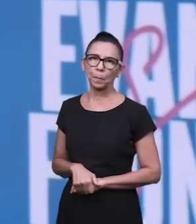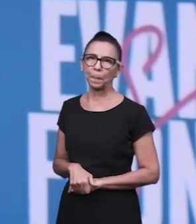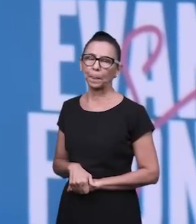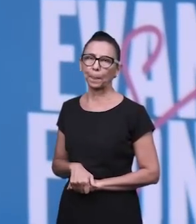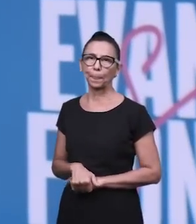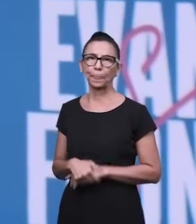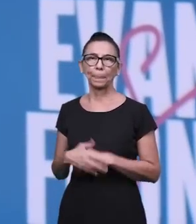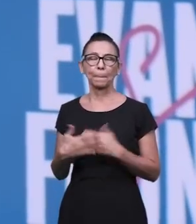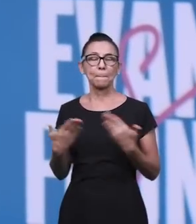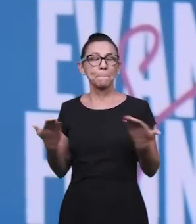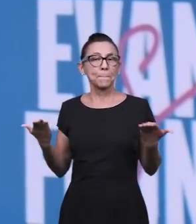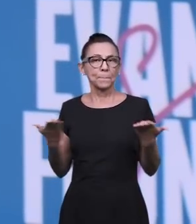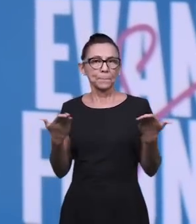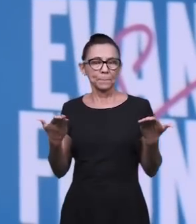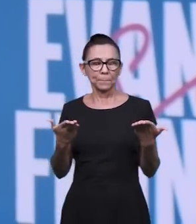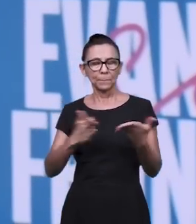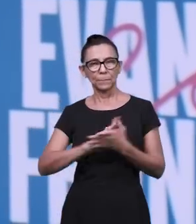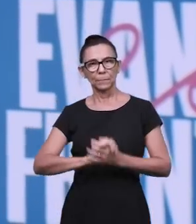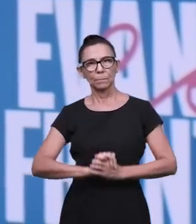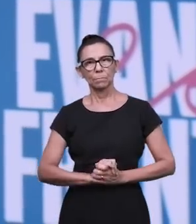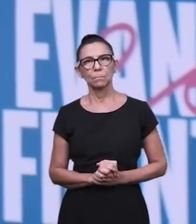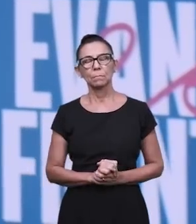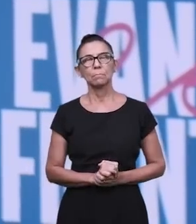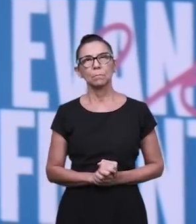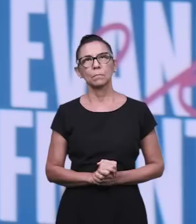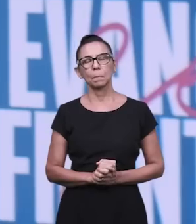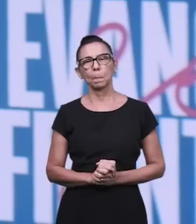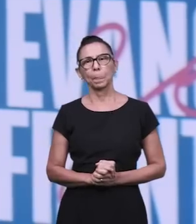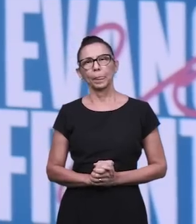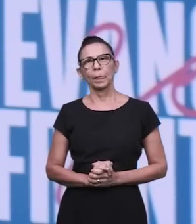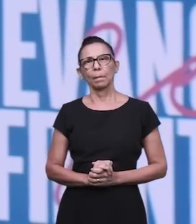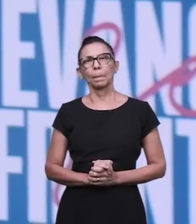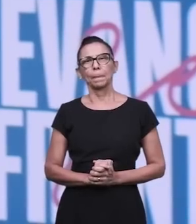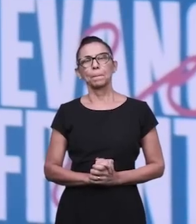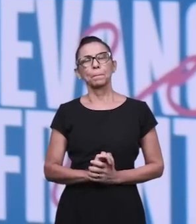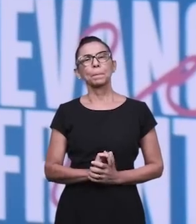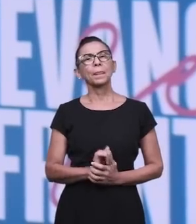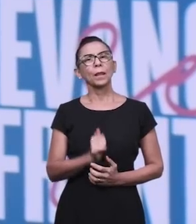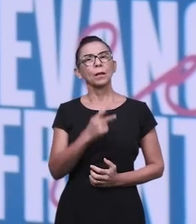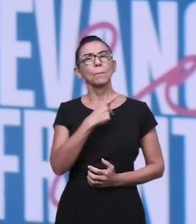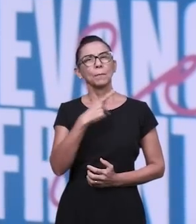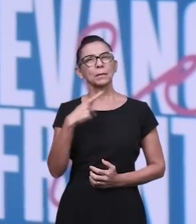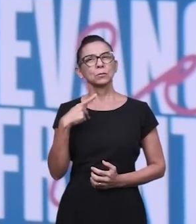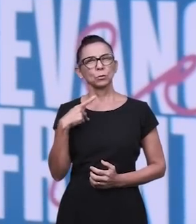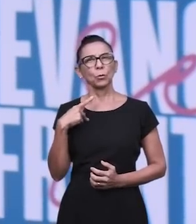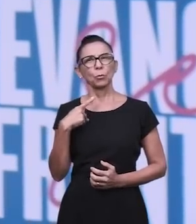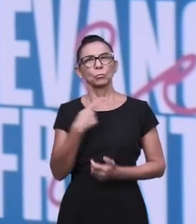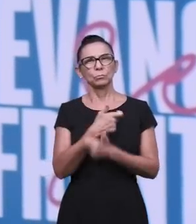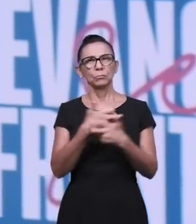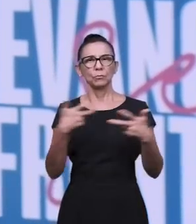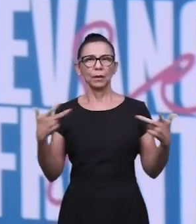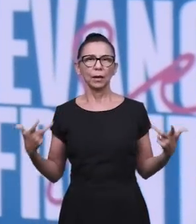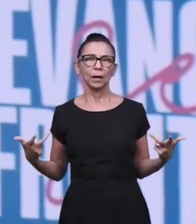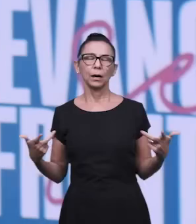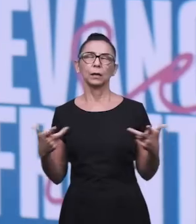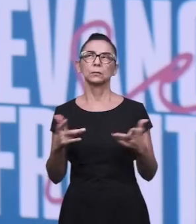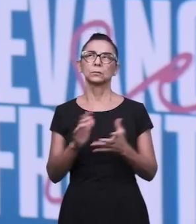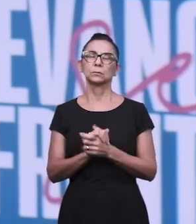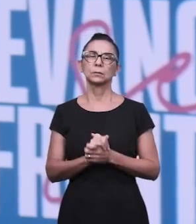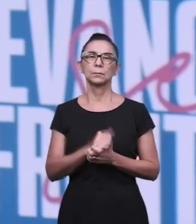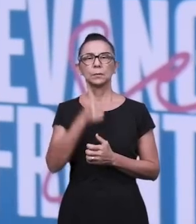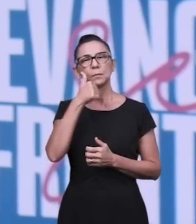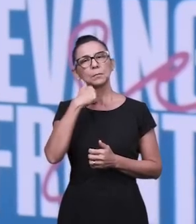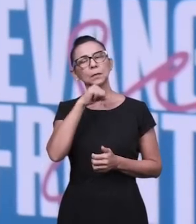porque, como já dissemos, existe uma preocupação dos pastores, existe uma preocupação dos pais